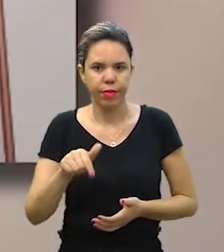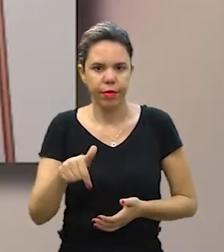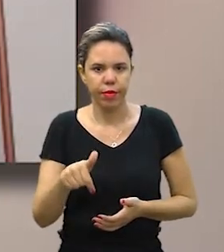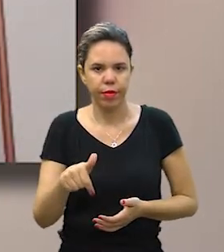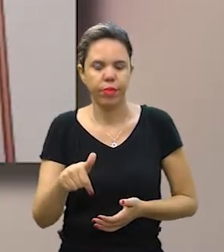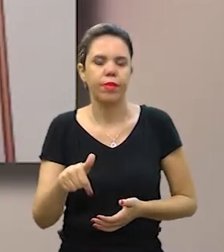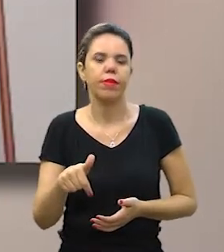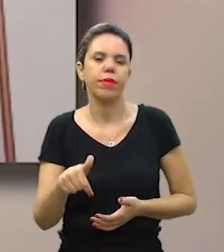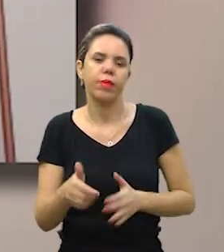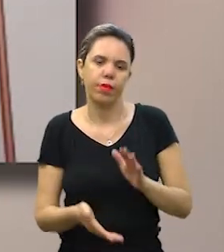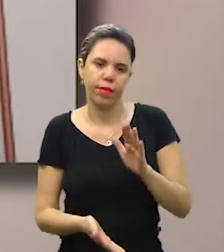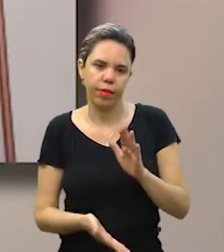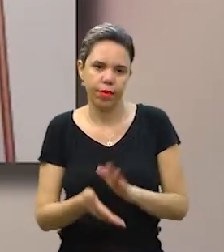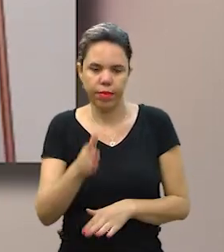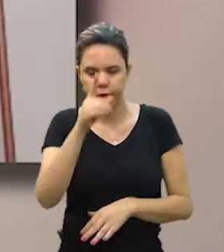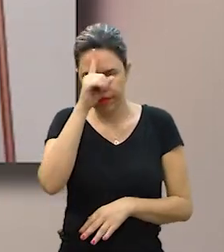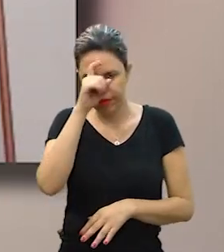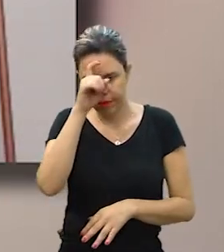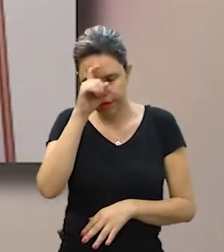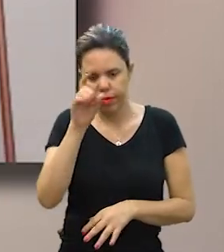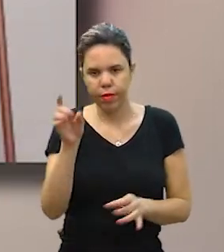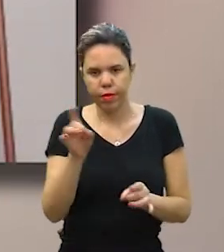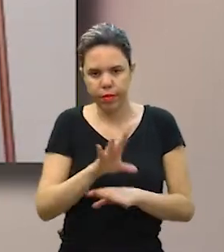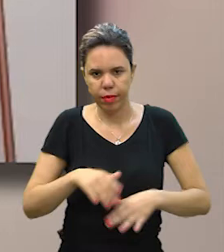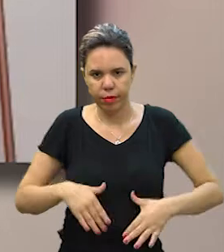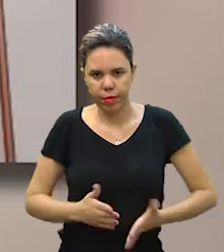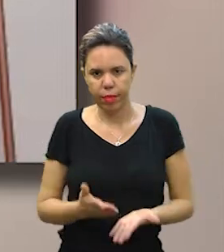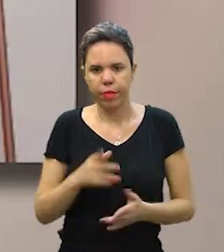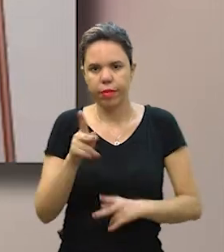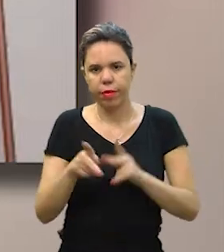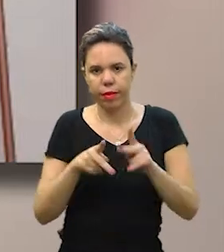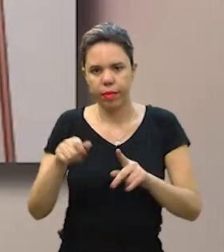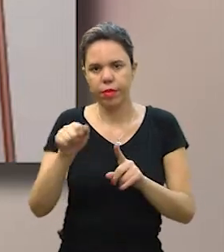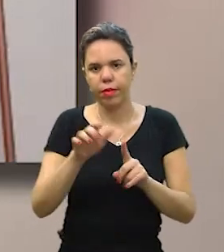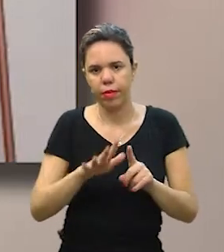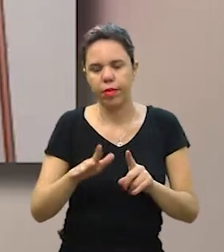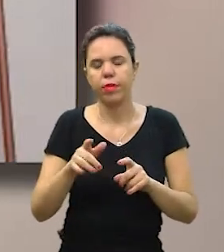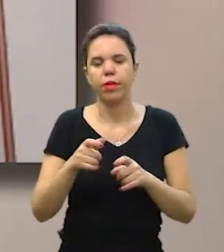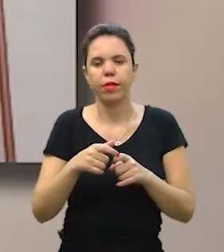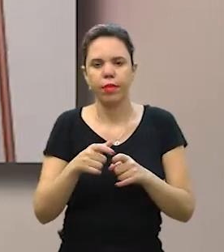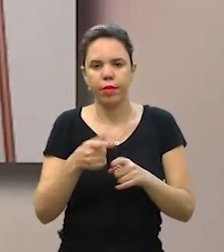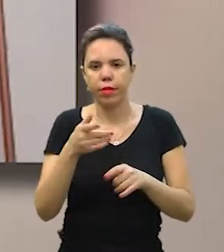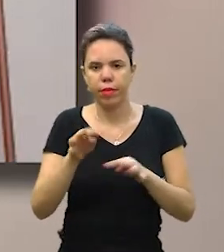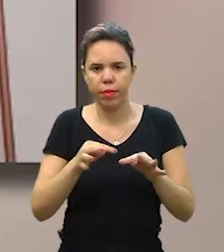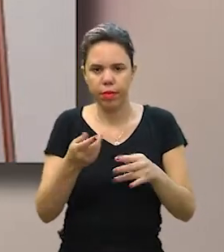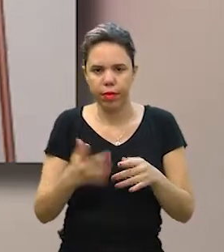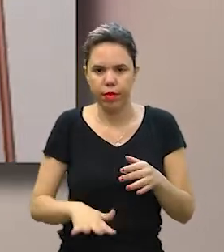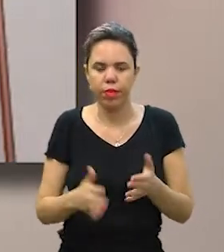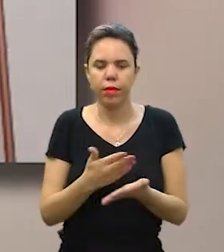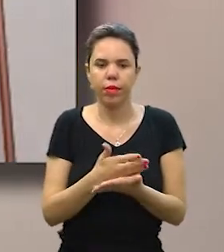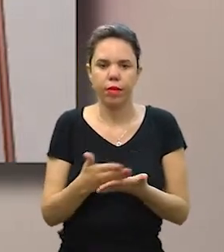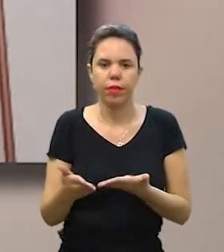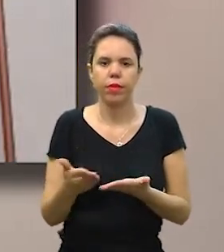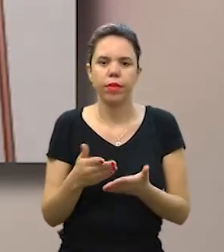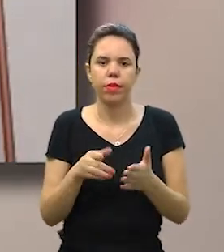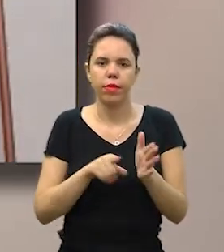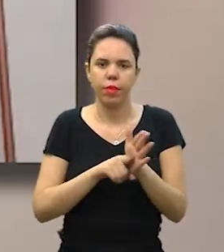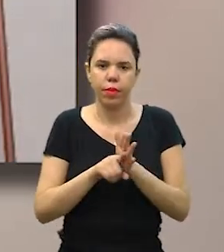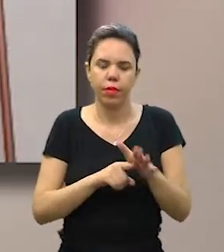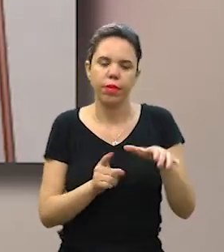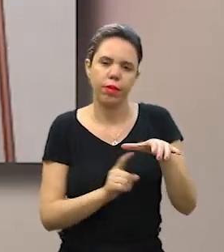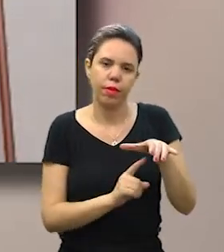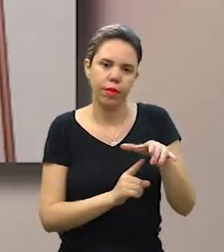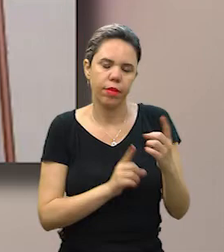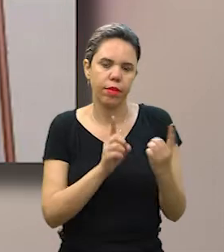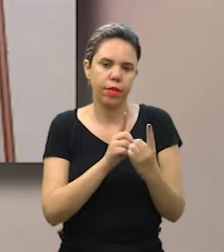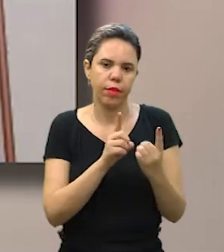da alta da maternidade, né, a Sociedade Brasileira de Pediatria ela indica o início das consultas de